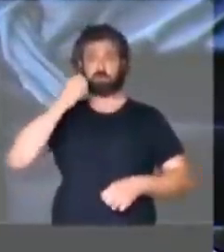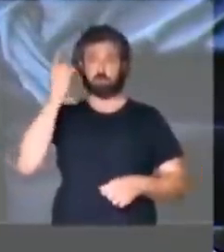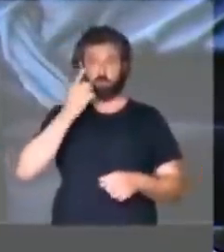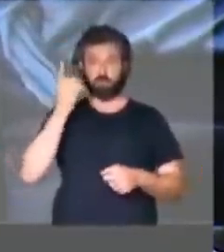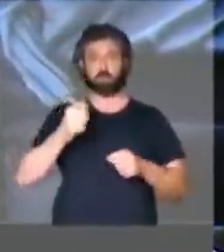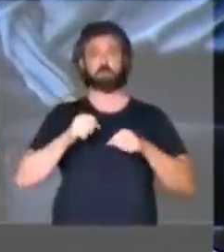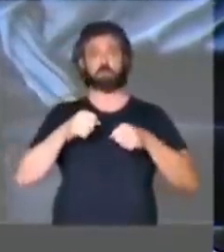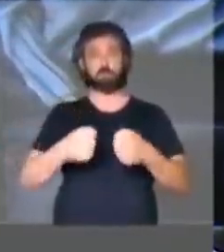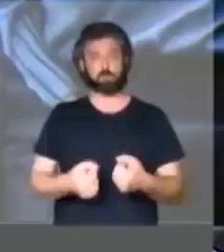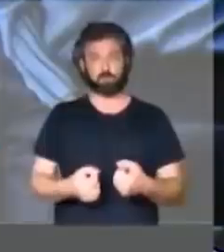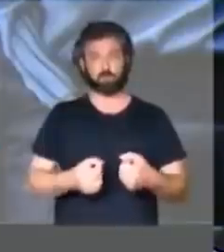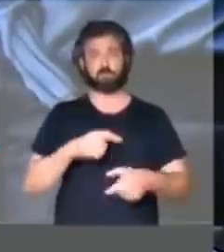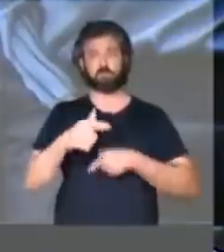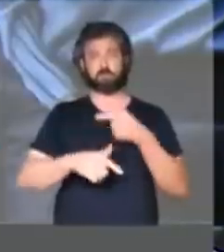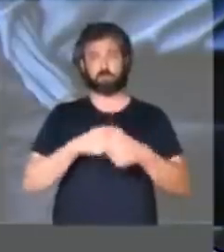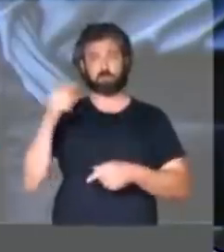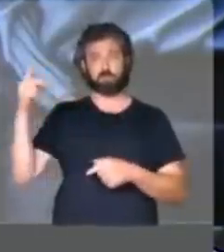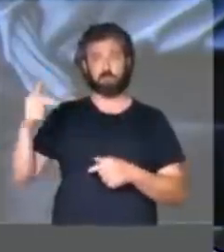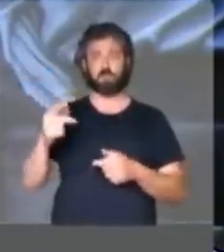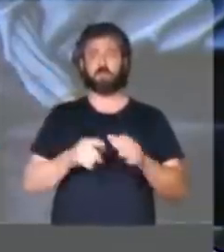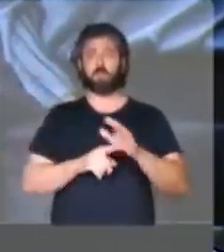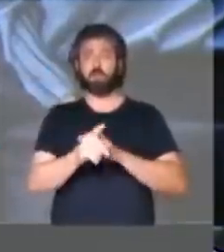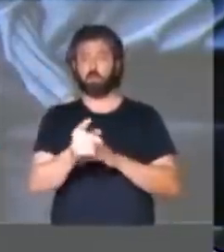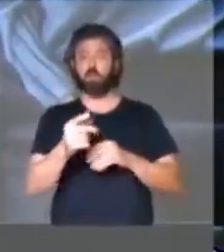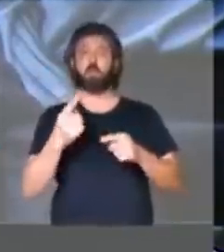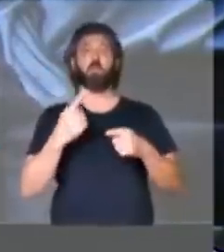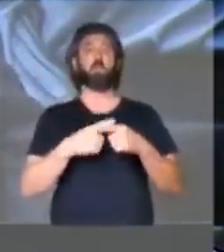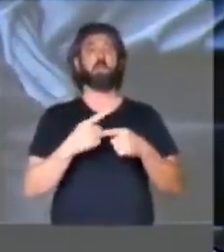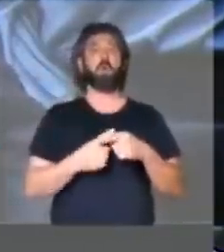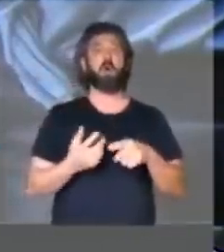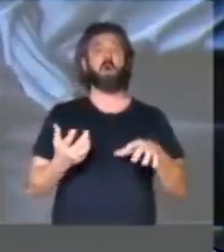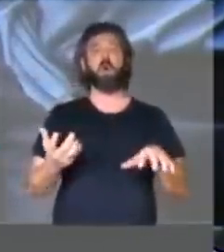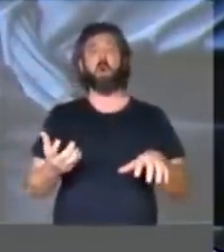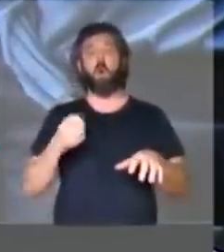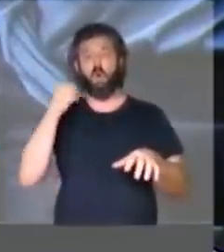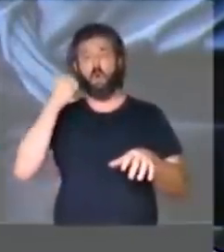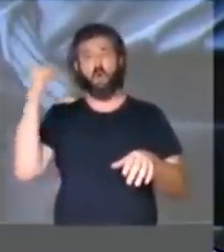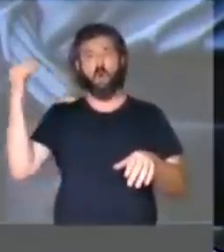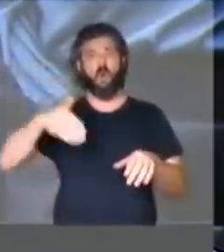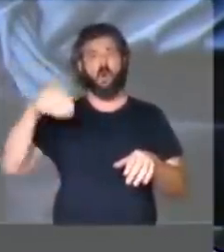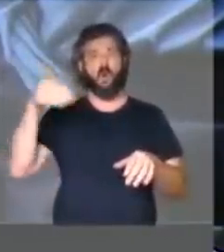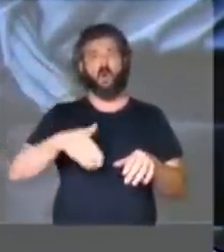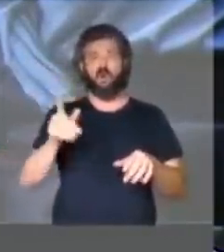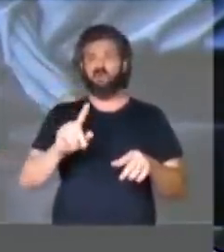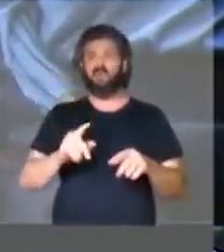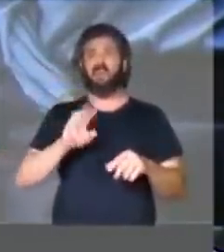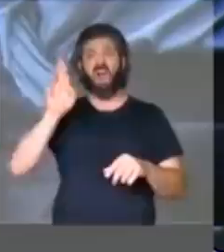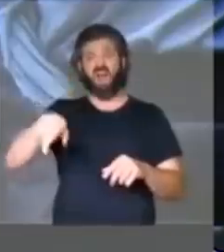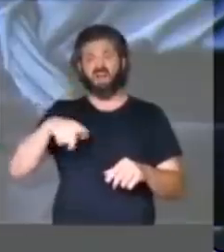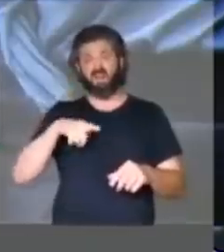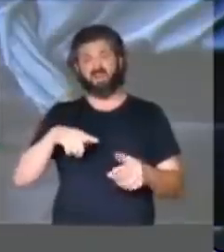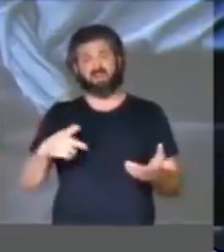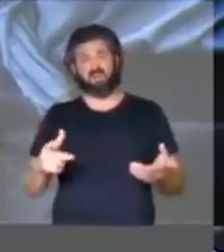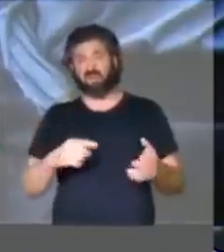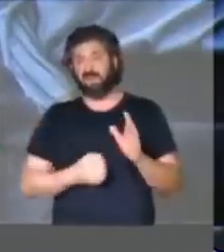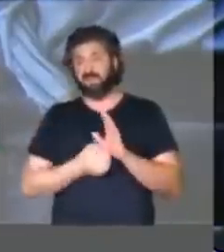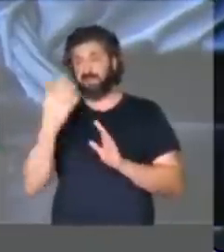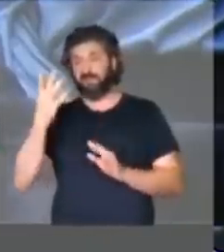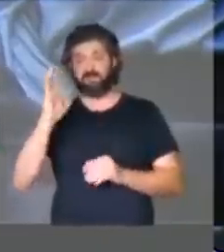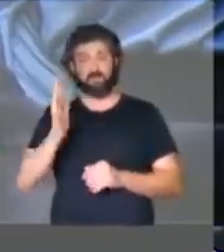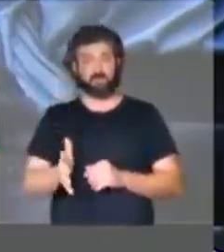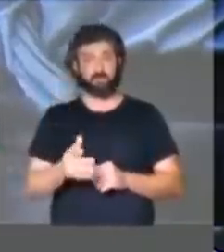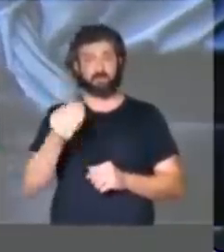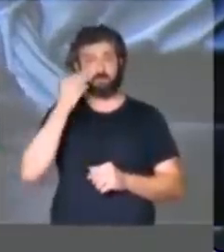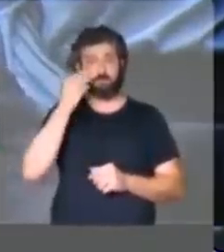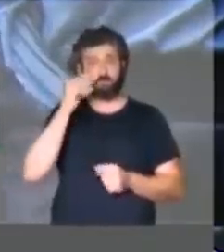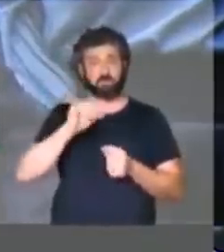fazendo as suas ponderações em relação à sessão do Congresso Nacional e, em parte, com razão. Nós estamos na 4ª sessão do